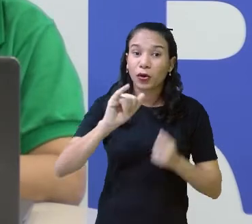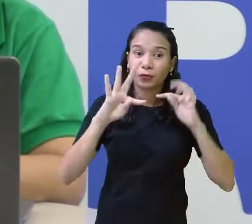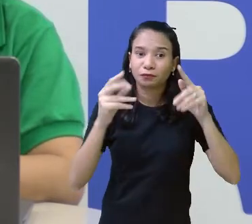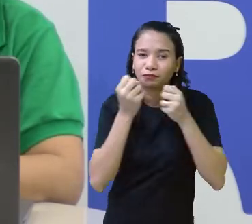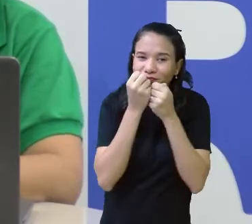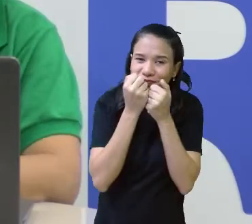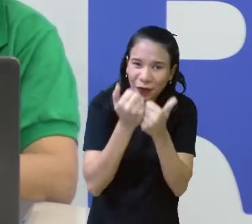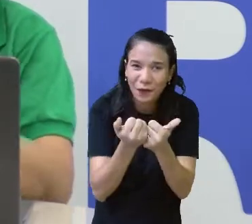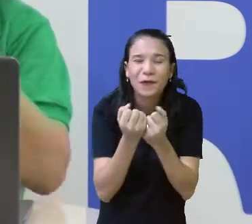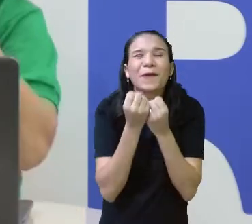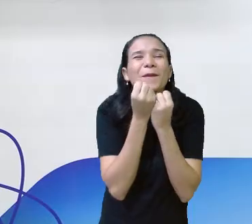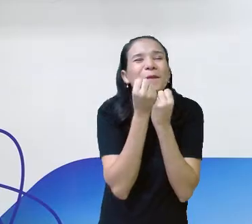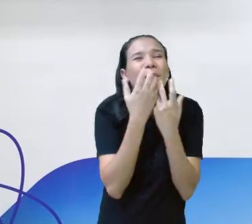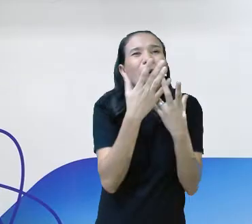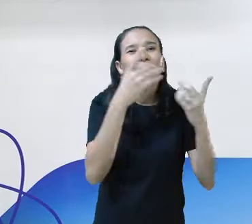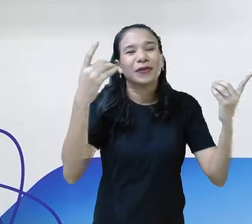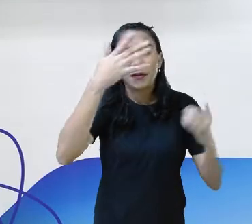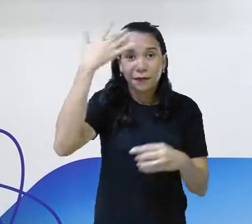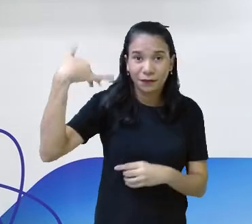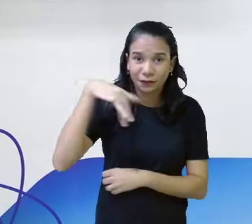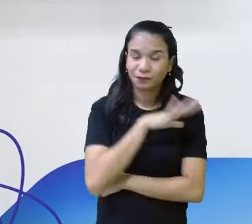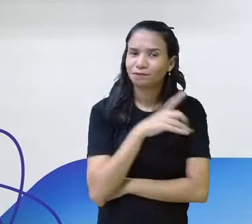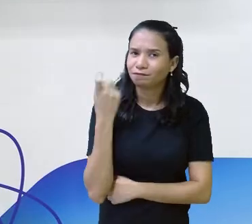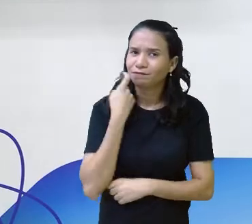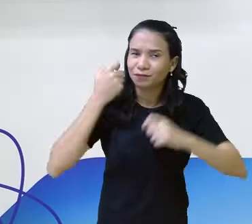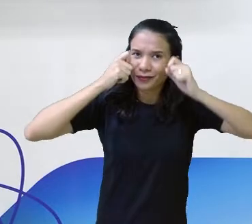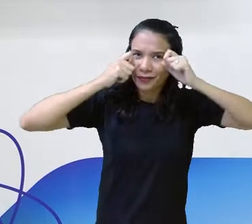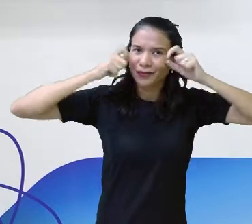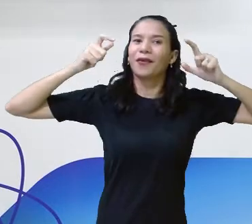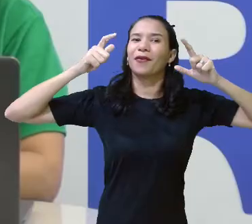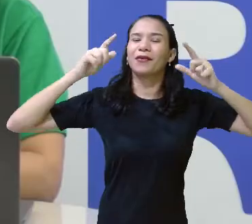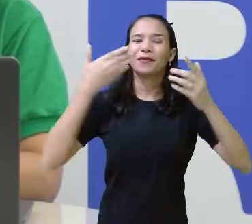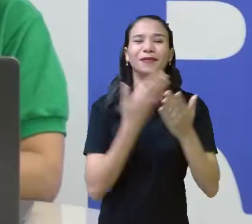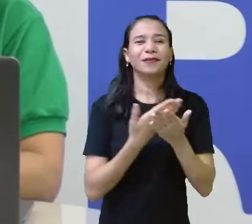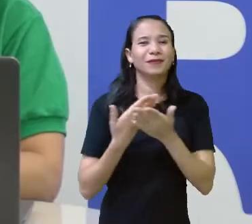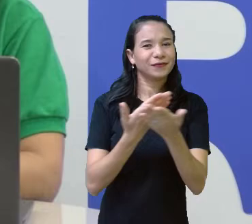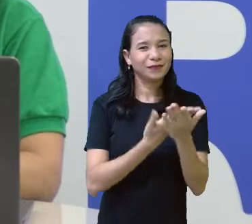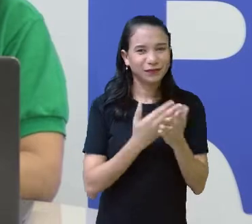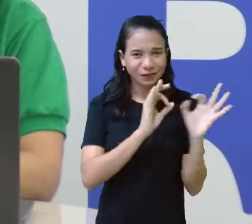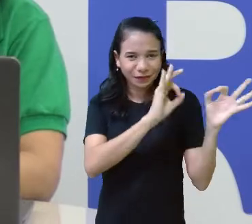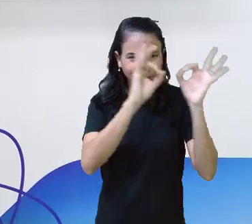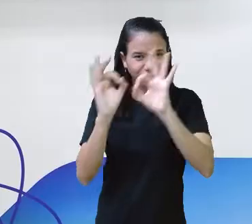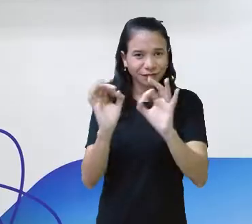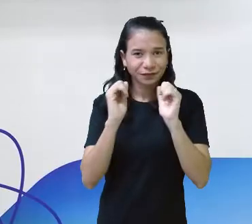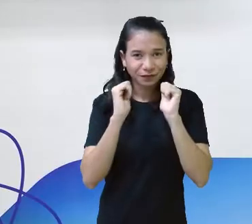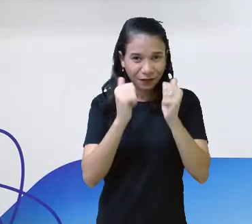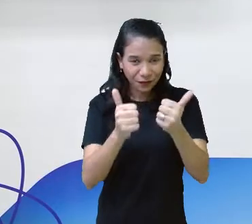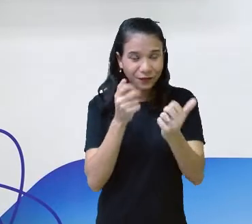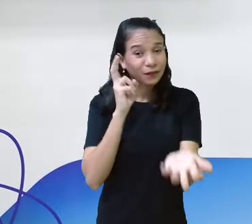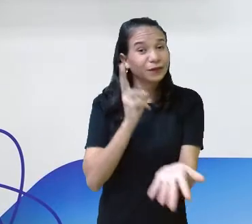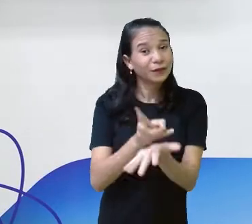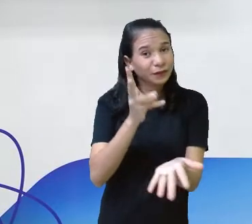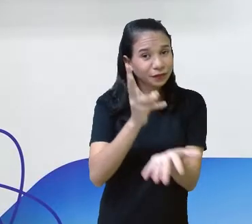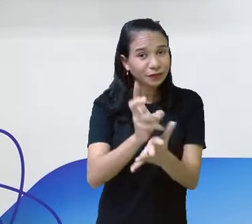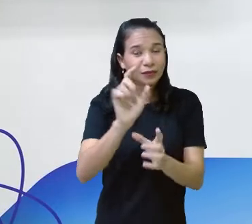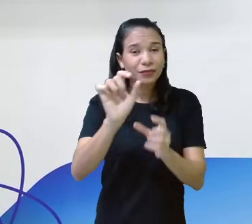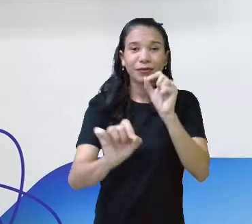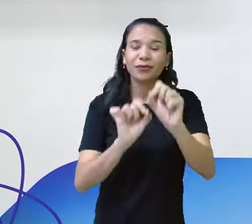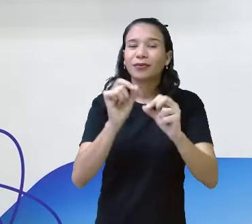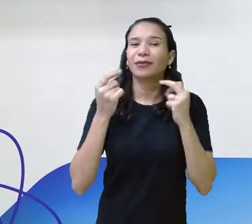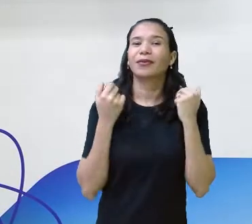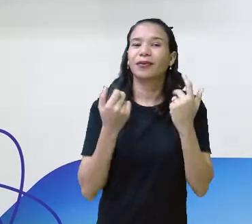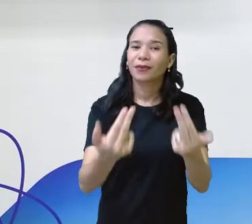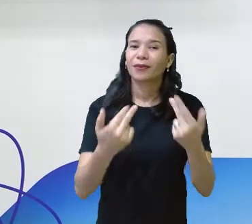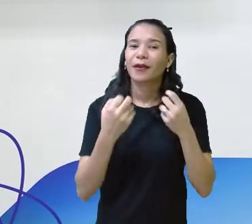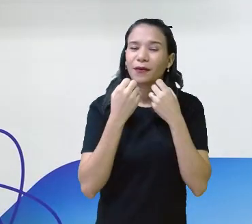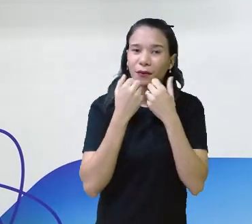apostos. É isso aí, a turminha de gente. sexta acordou cedo para acordaram assistir cedo, a aula. hein? Muito bem. Continuem assim,